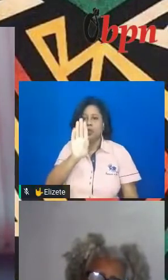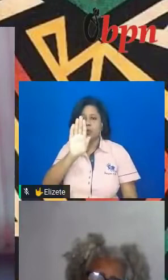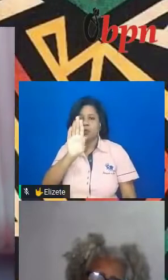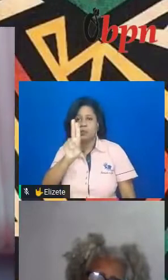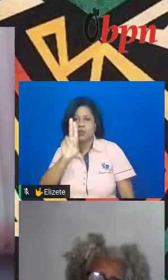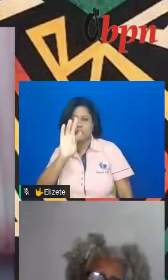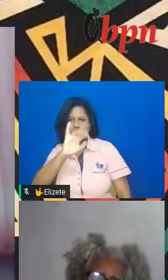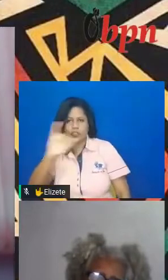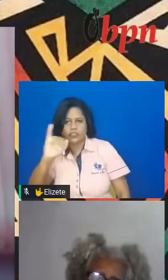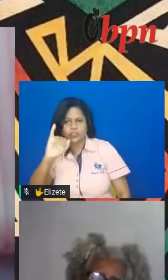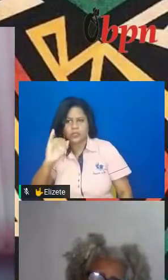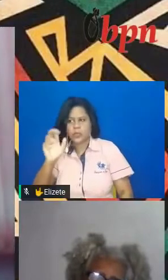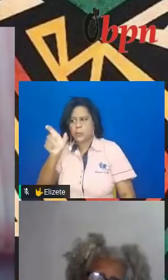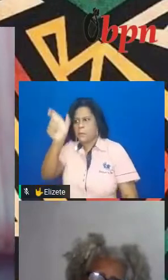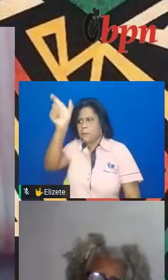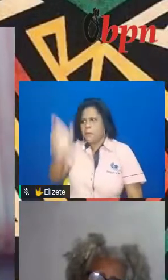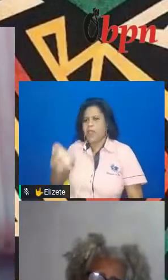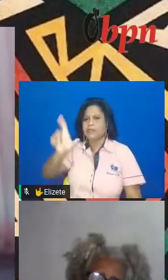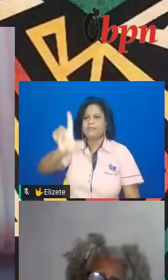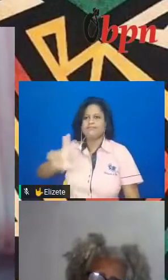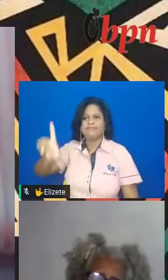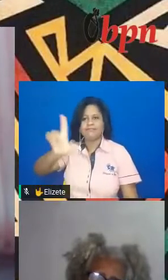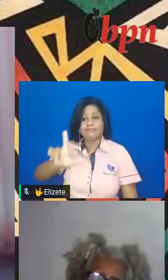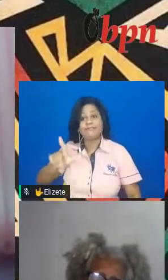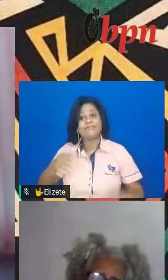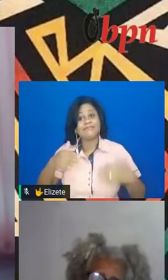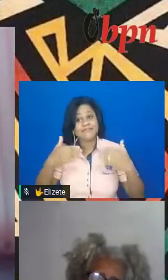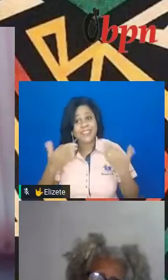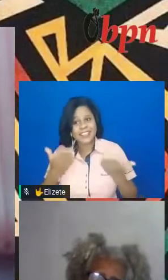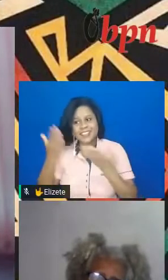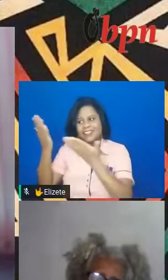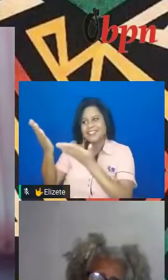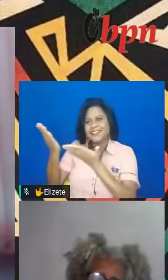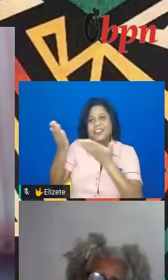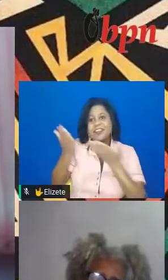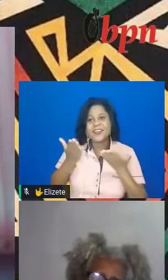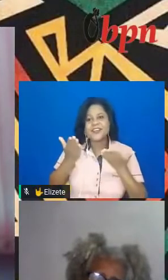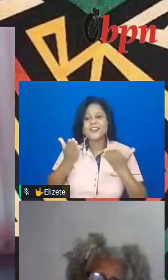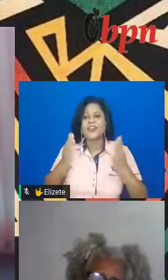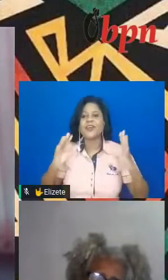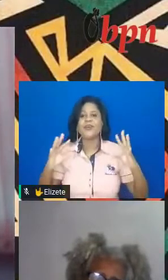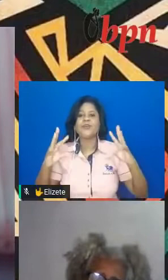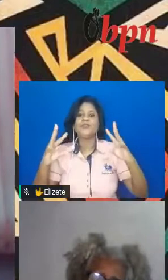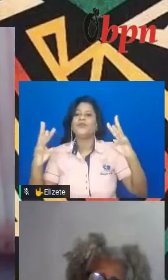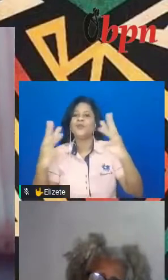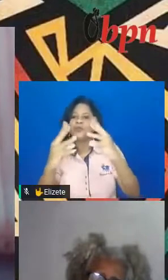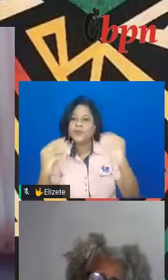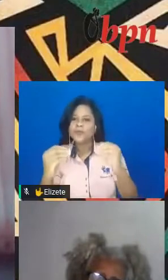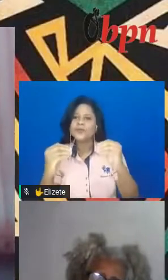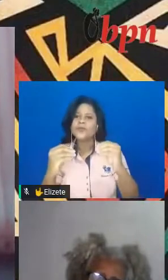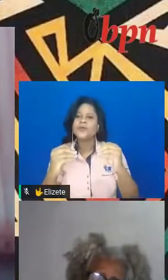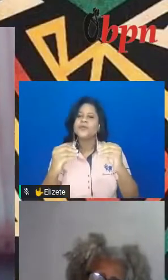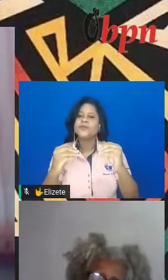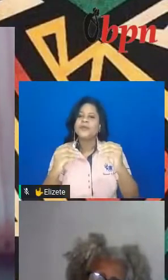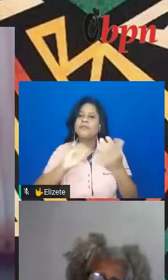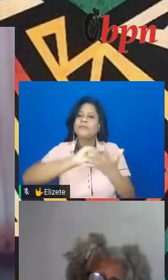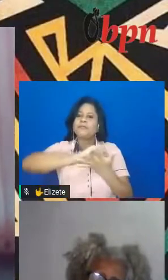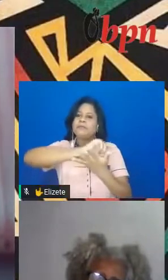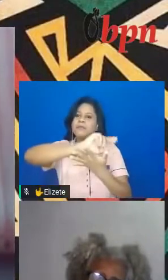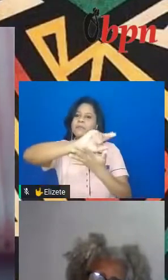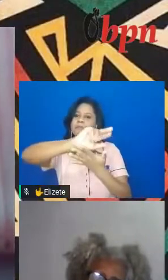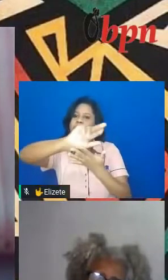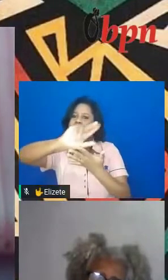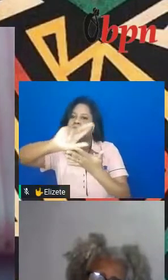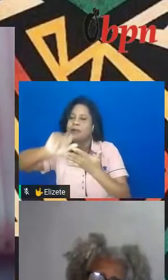personalidade literária. Assim, eu faço um convite a vocês, a Maposo, Ocós, Erês, Tias, Sandálias,